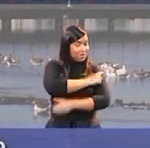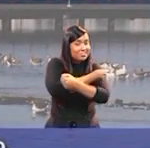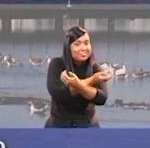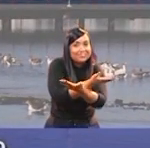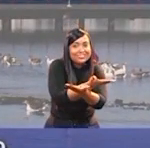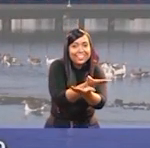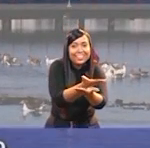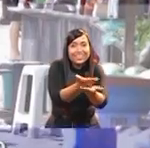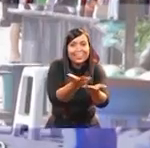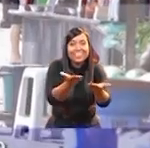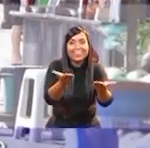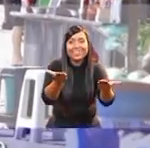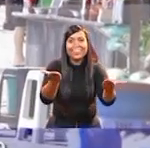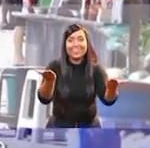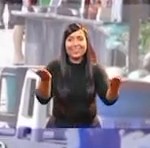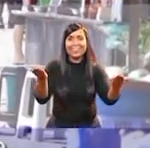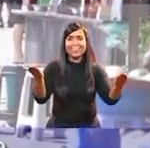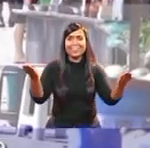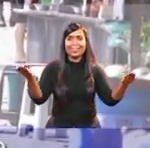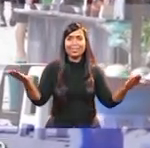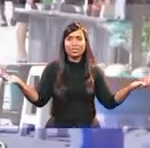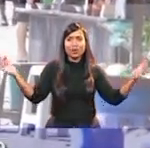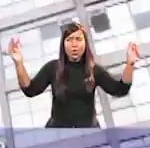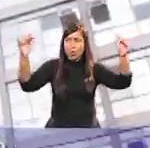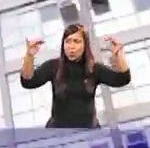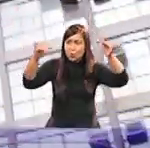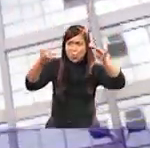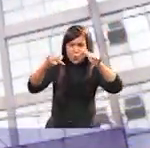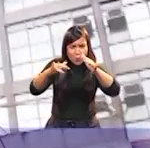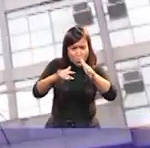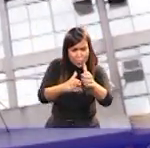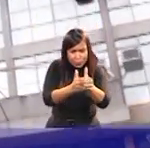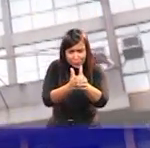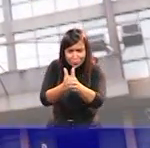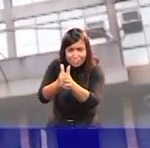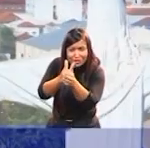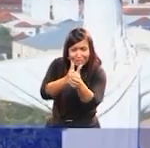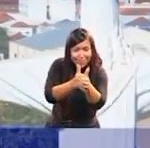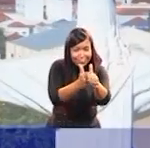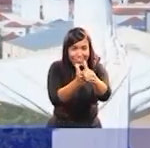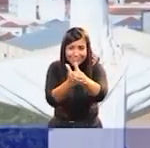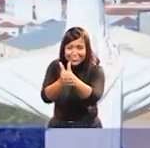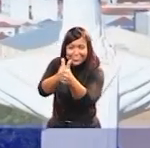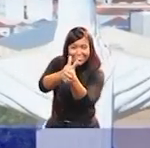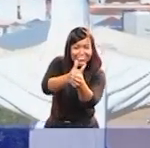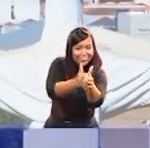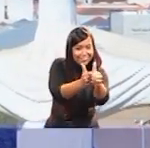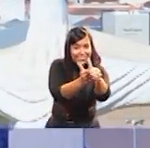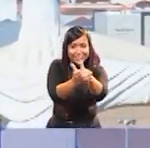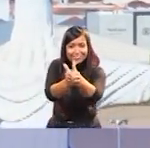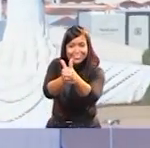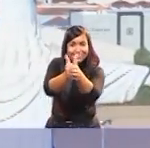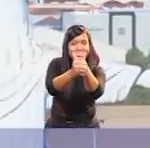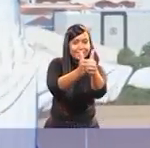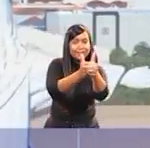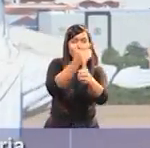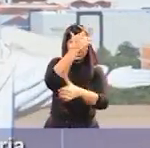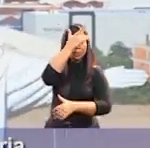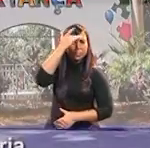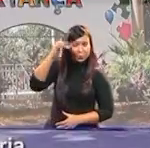José do Rio Preto, tua marcha, tua